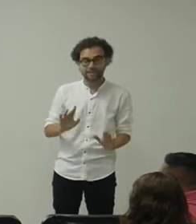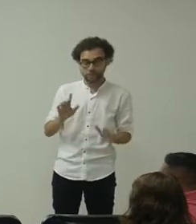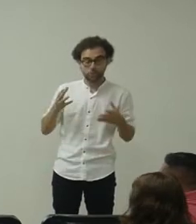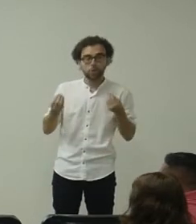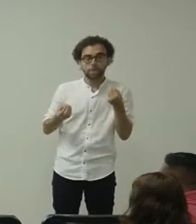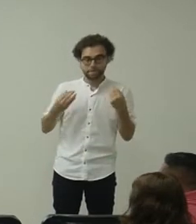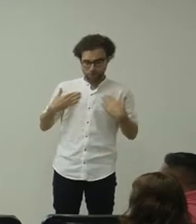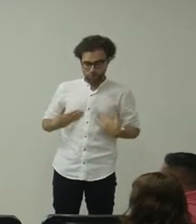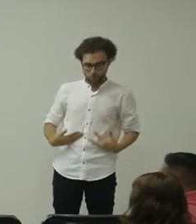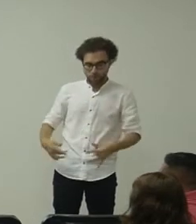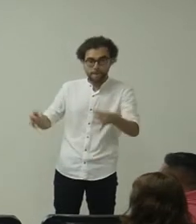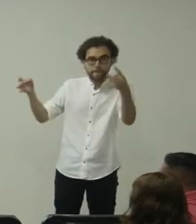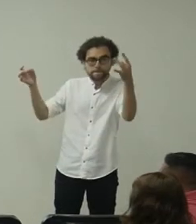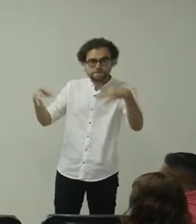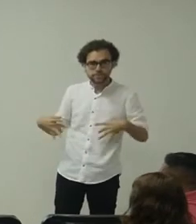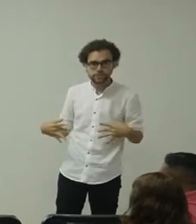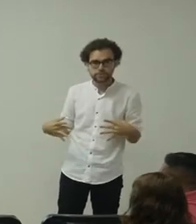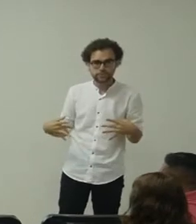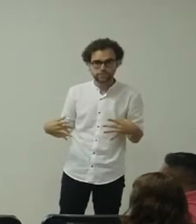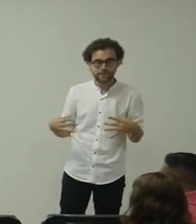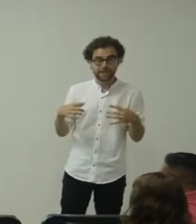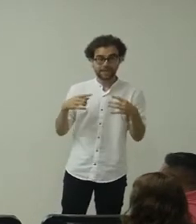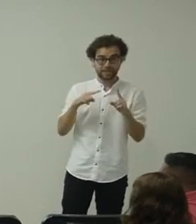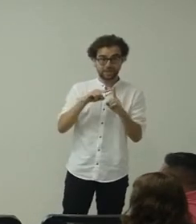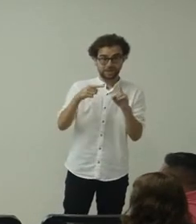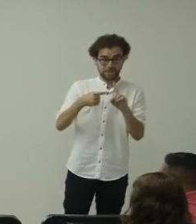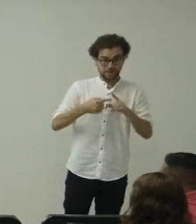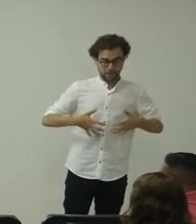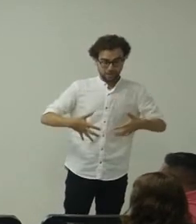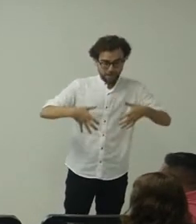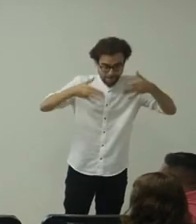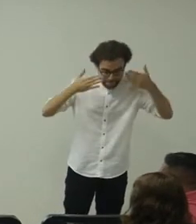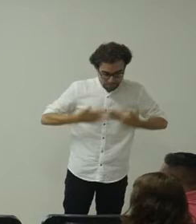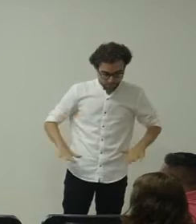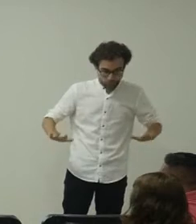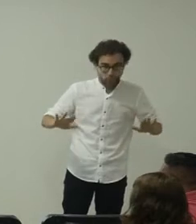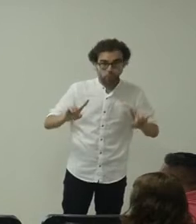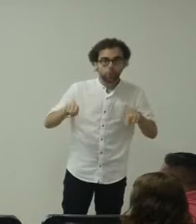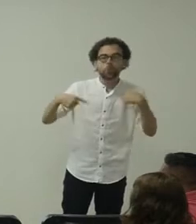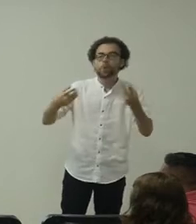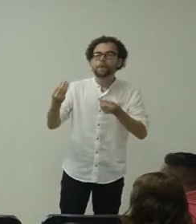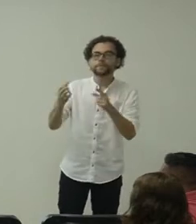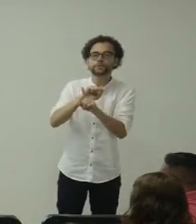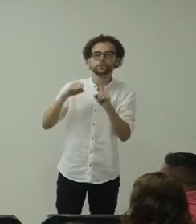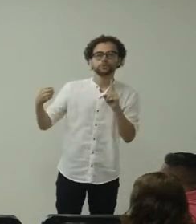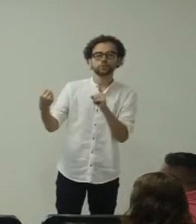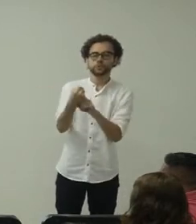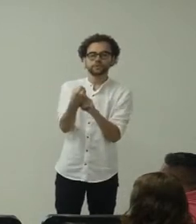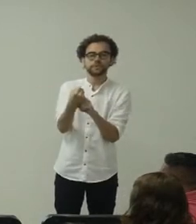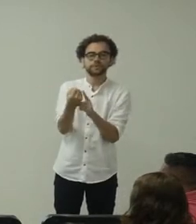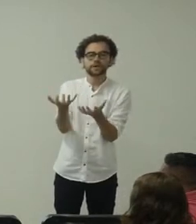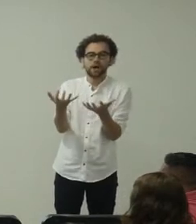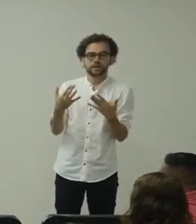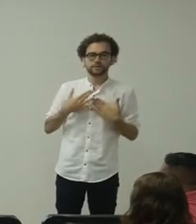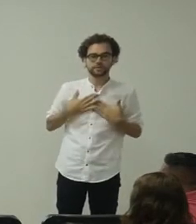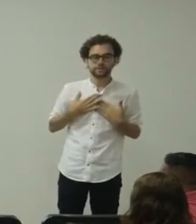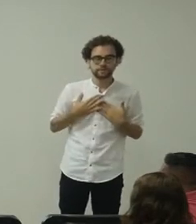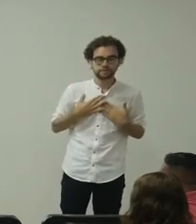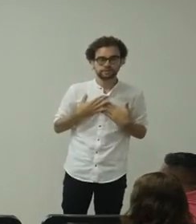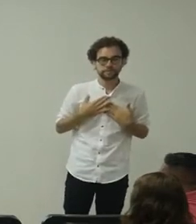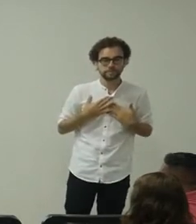meu corpo passa a ter depois de produzir exatamente o que a sociedade exige de mim.